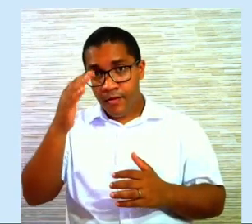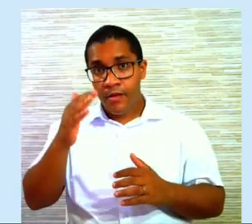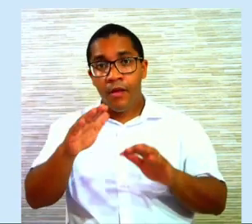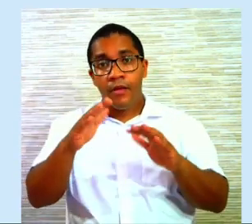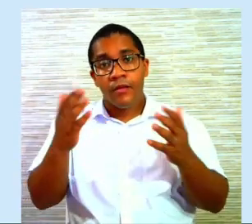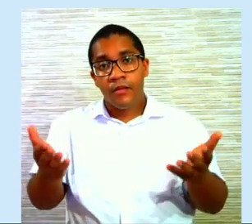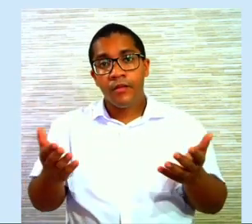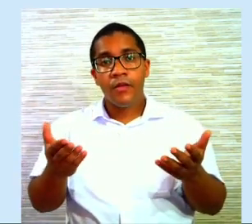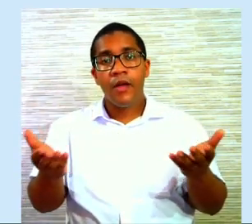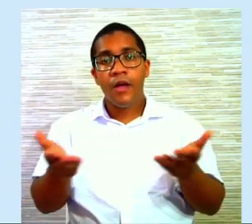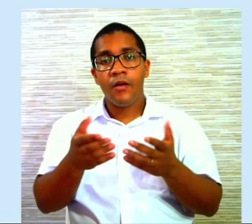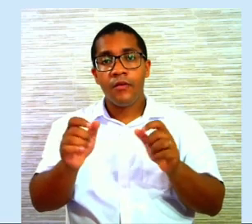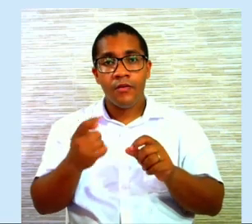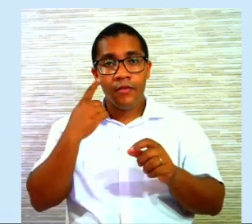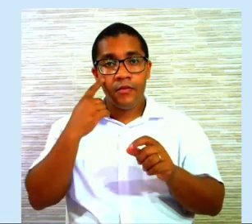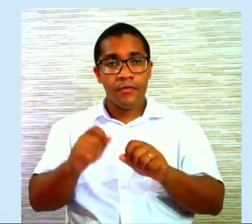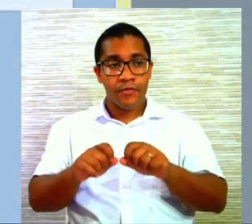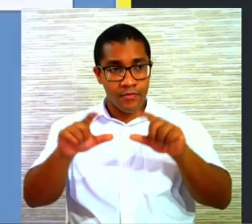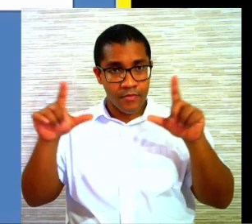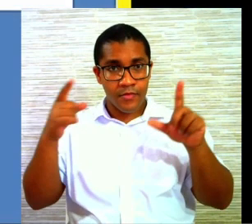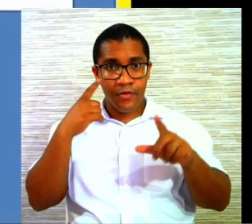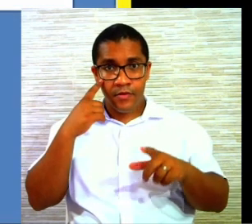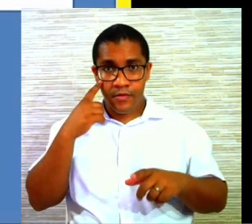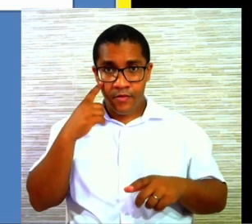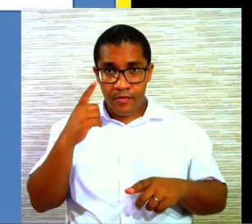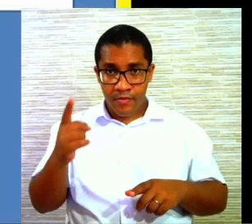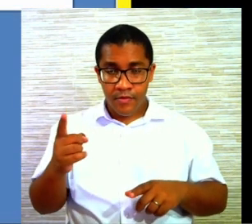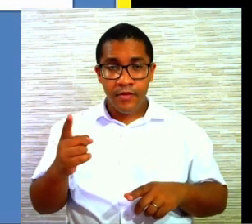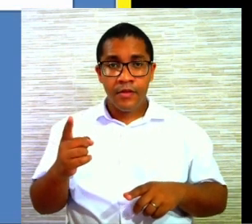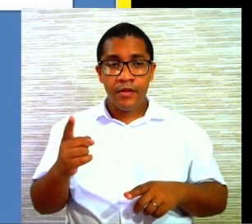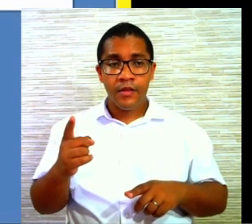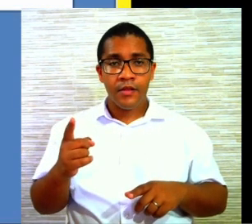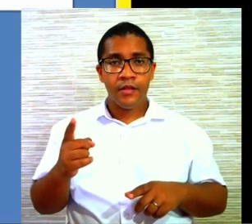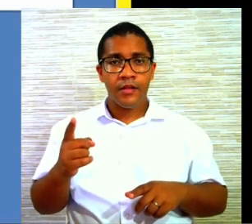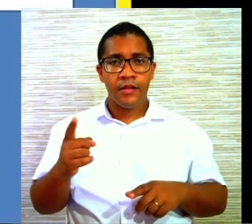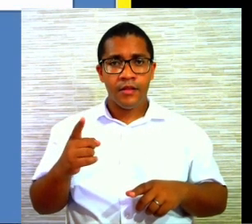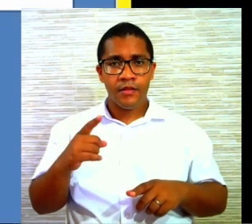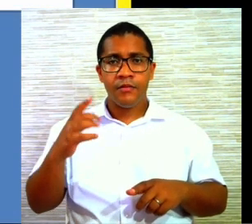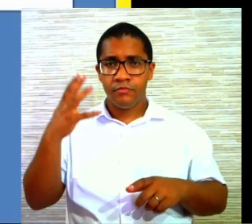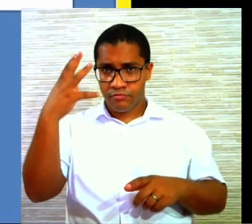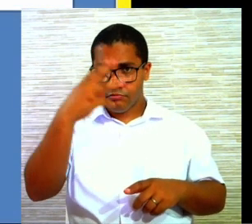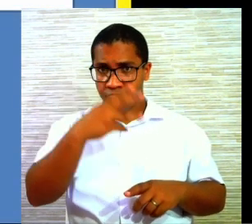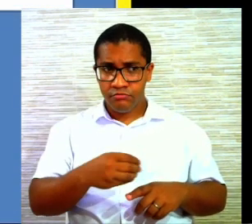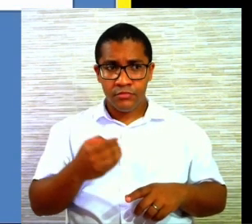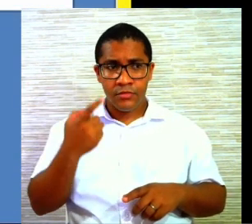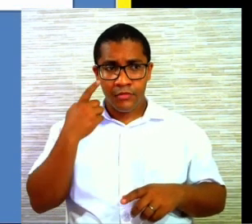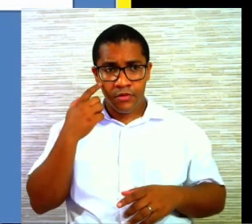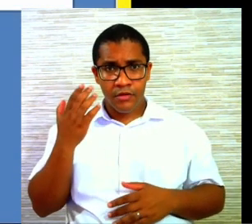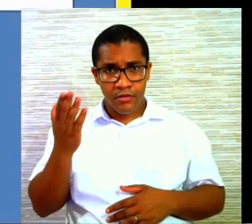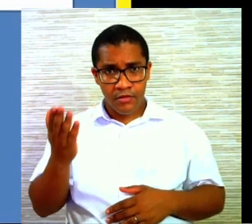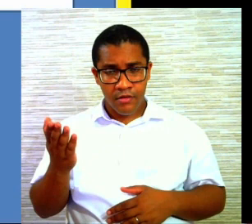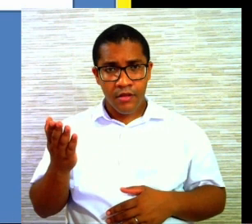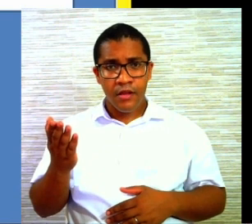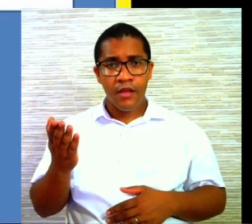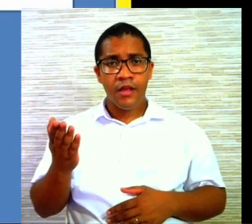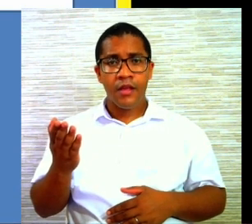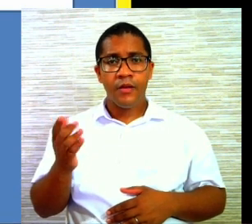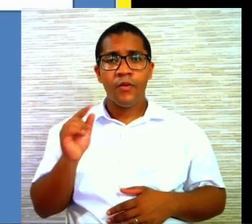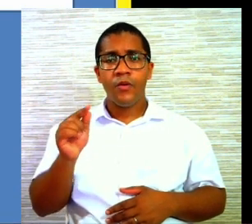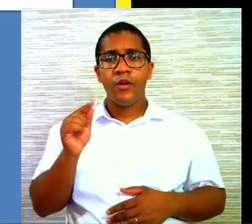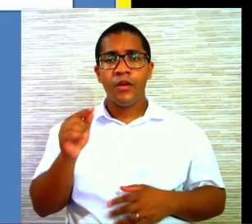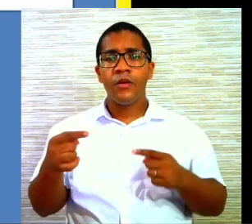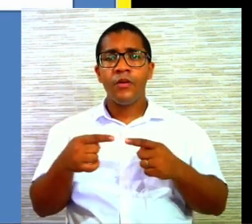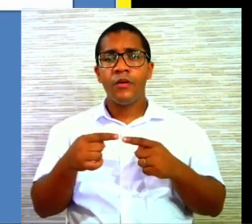Então, aí coloca aí essa imagem aí que vocês estão vendo na tela, essa bela imagem aí que vocês estão vendo na tela, e vai se